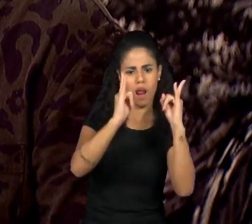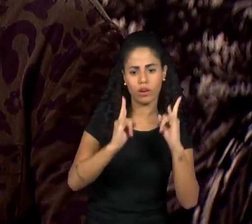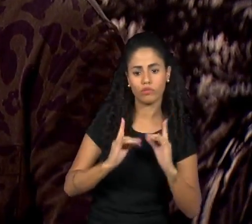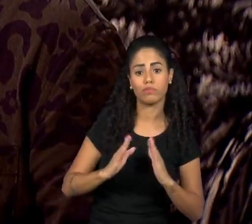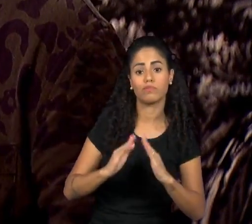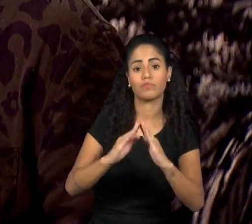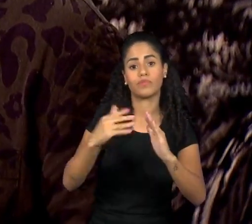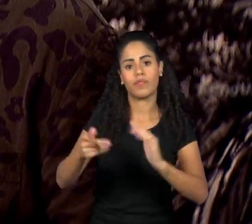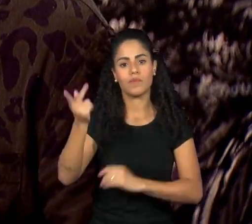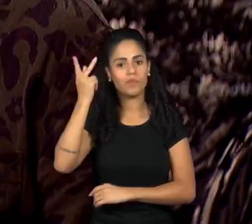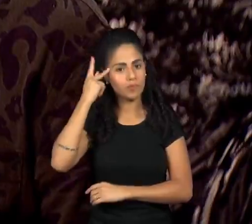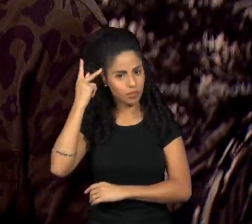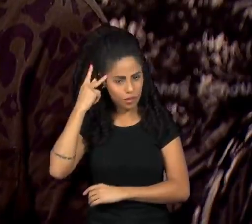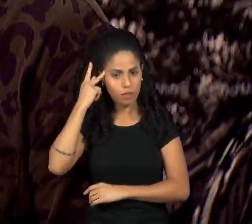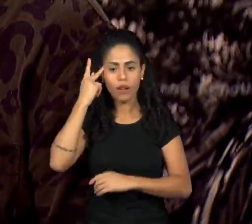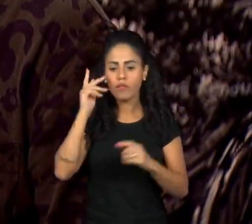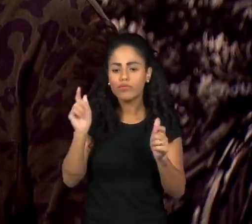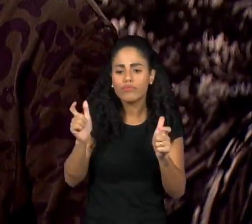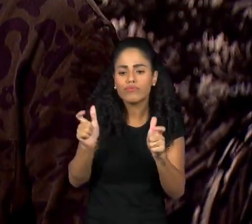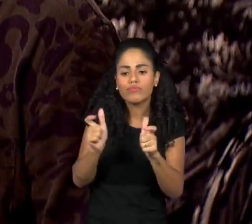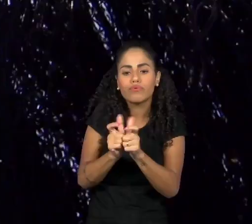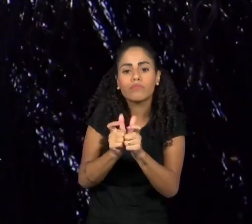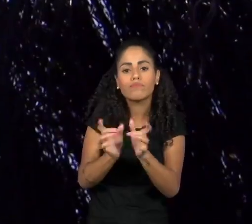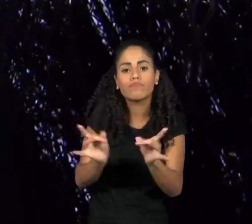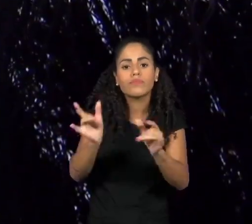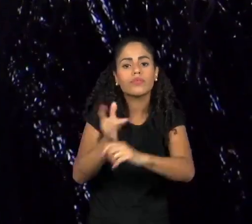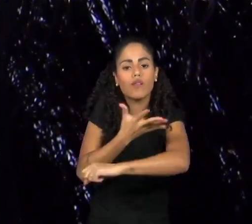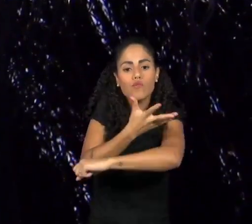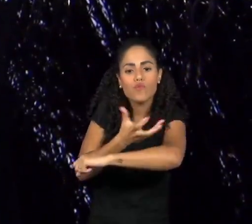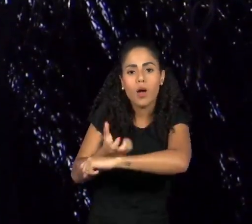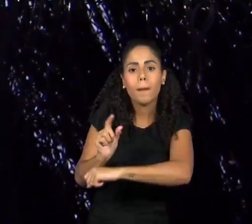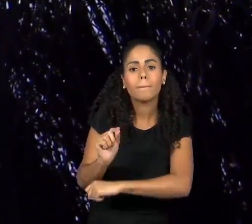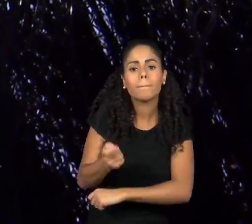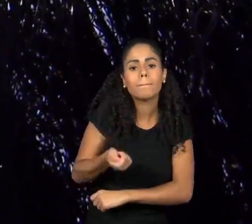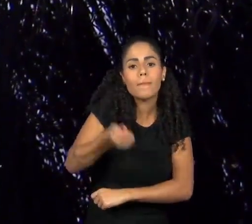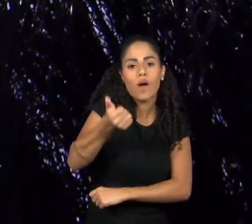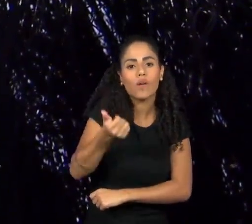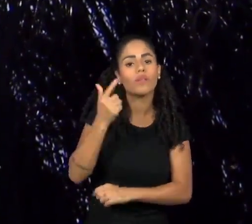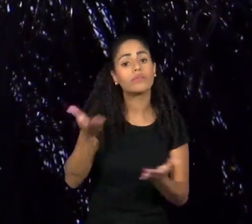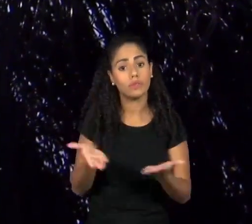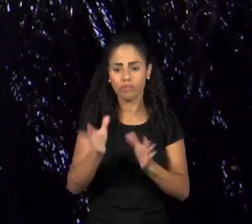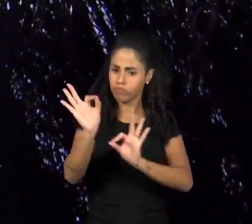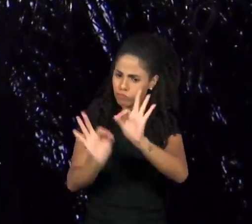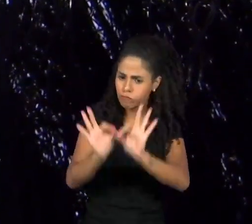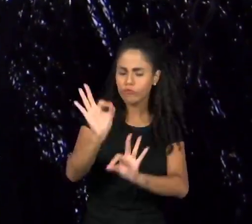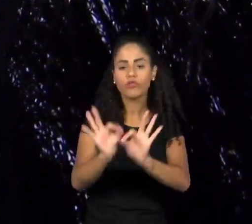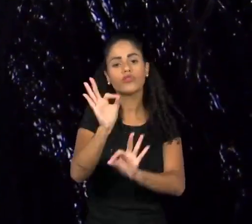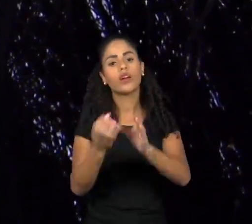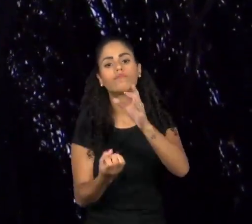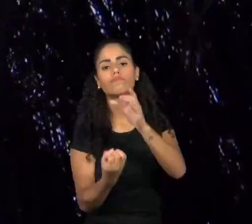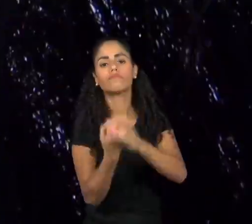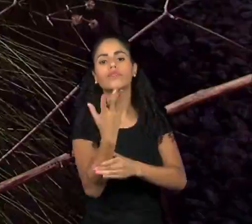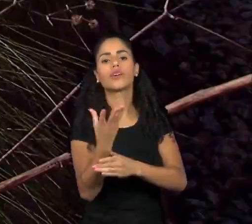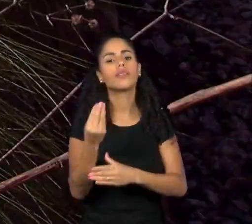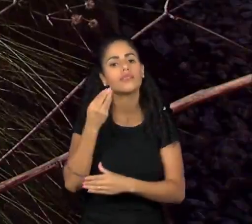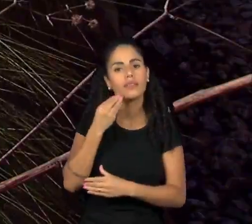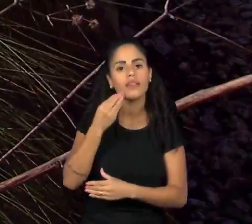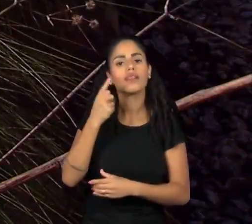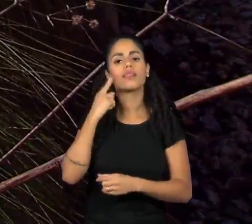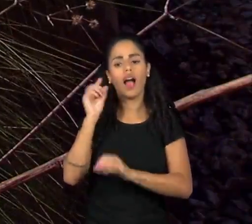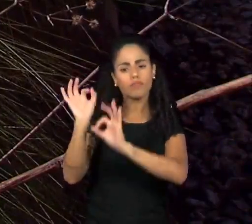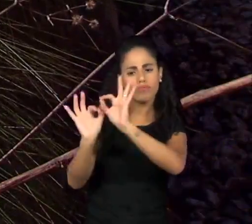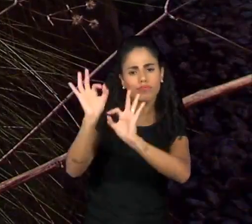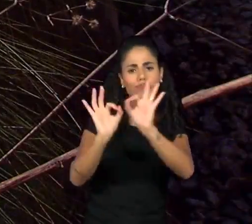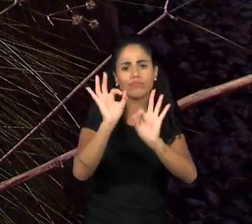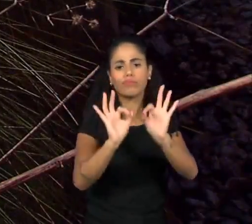São Paulo e foi extinta pela urbanização. O projeto tenta criar um tipo de uma miragem, um tipo